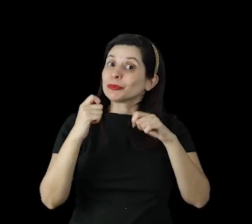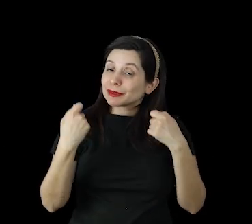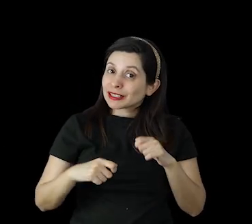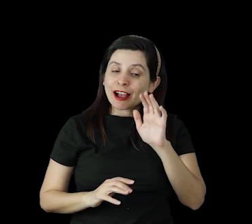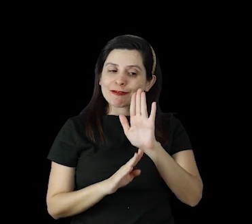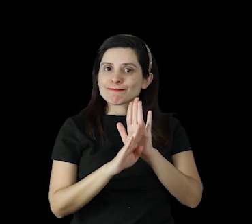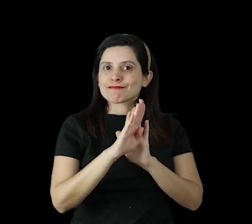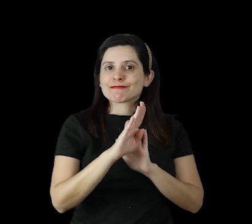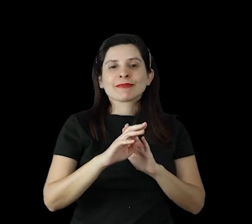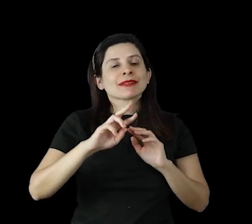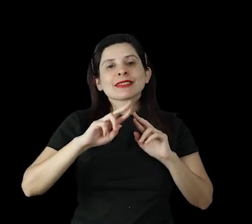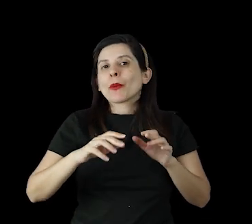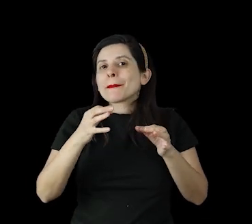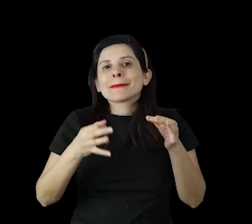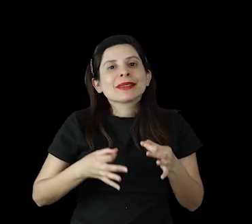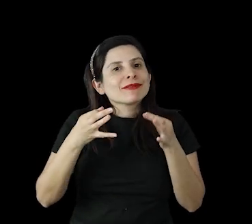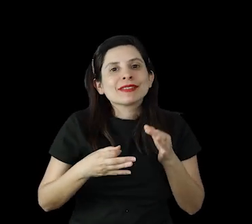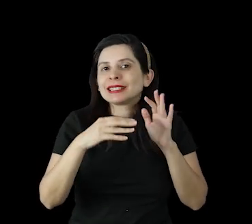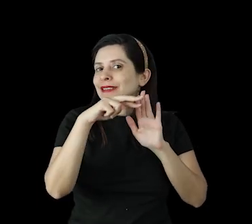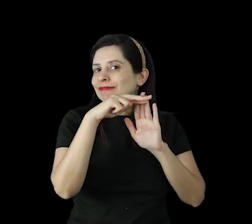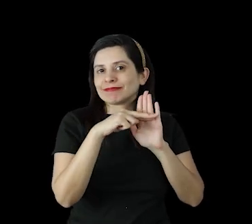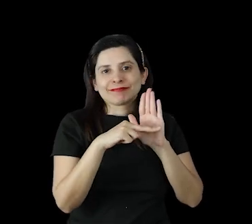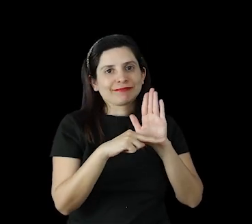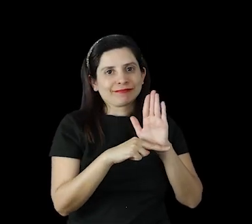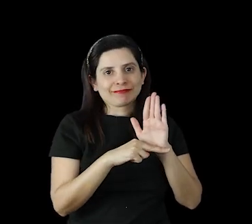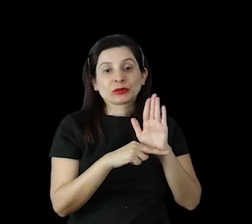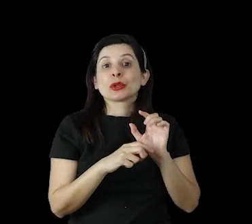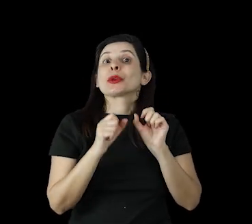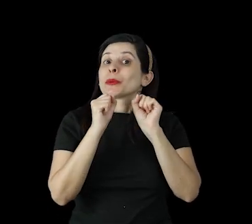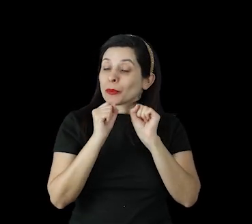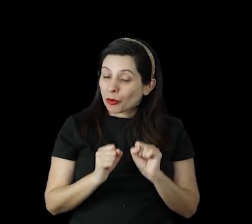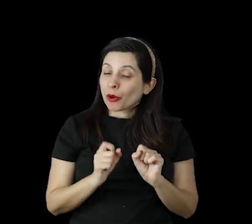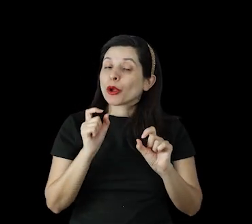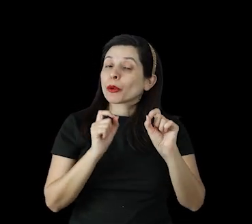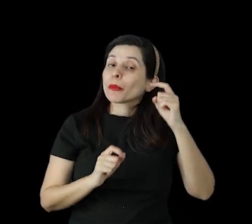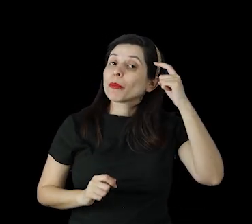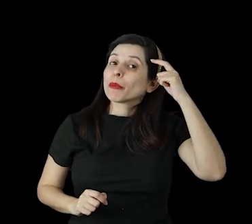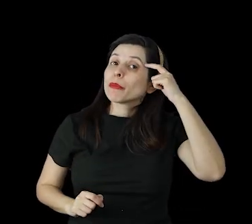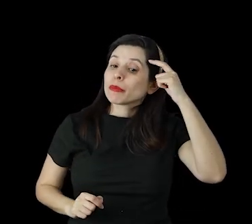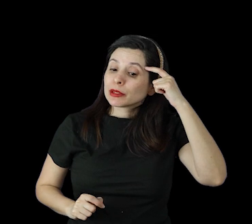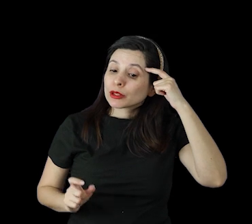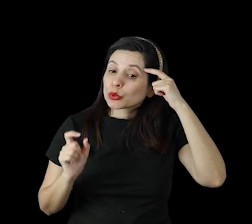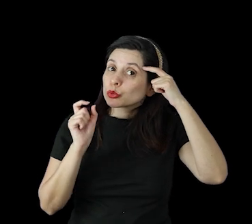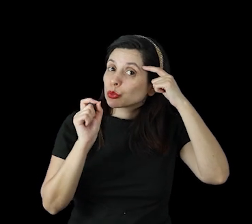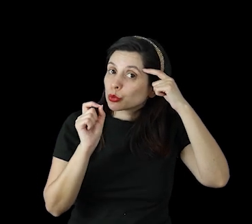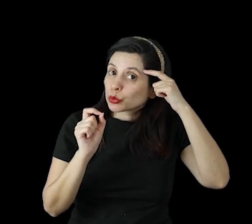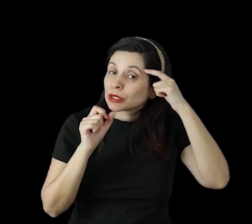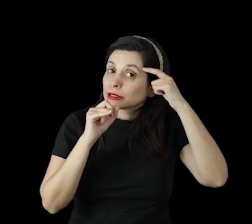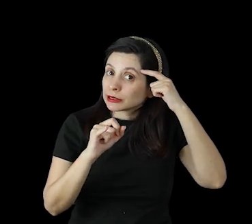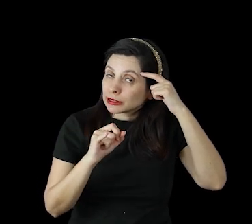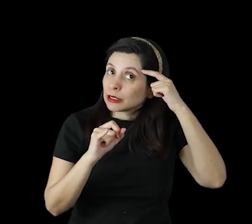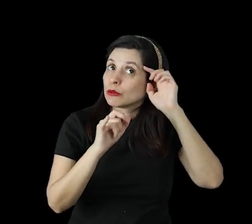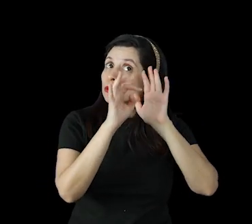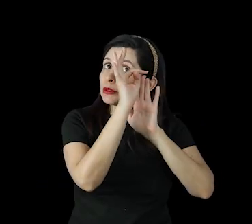máquina não é perfeita, mas o que a gente pode é pensar que se eu construir um